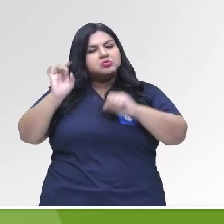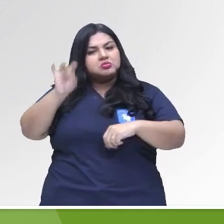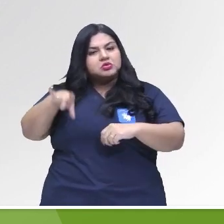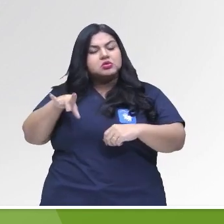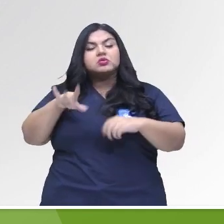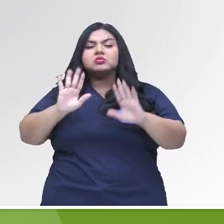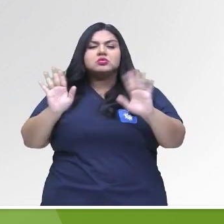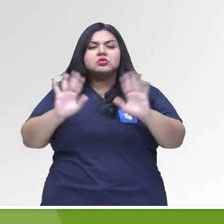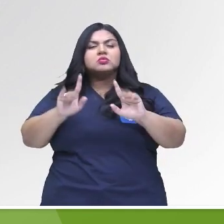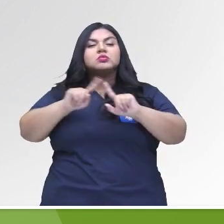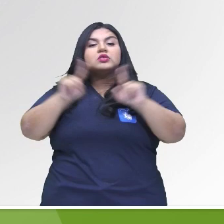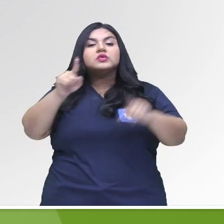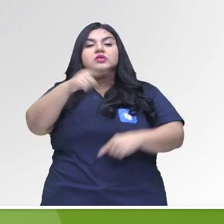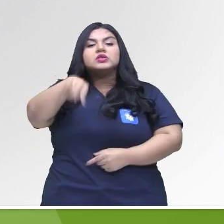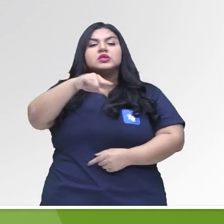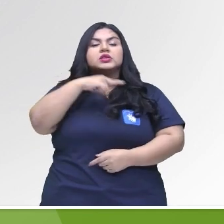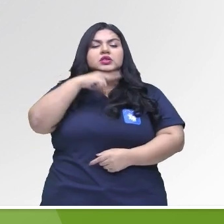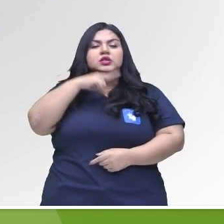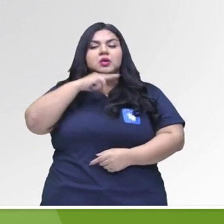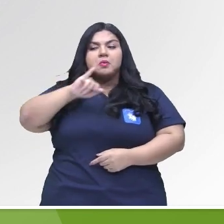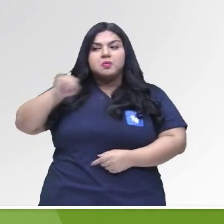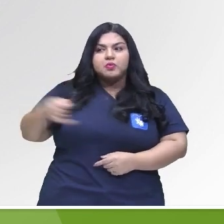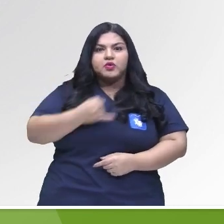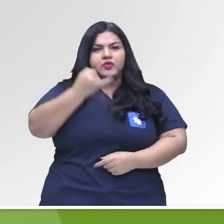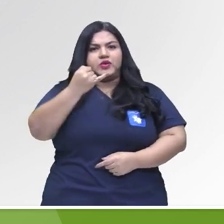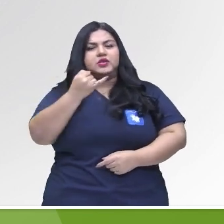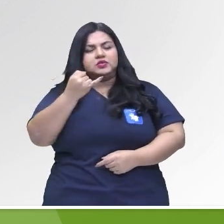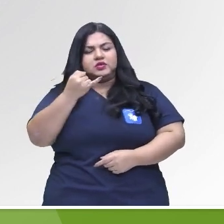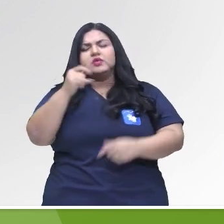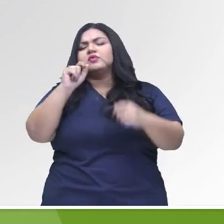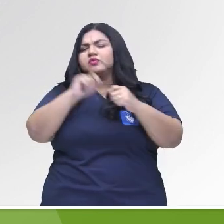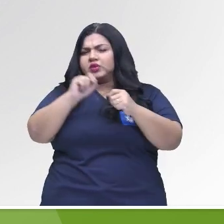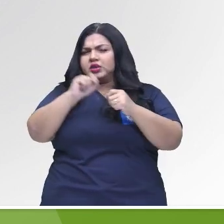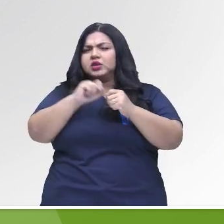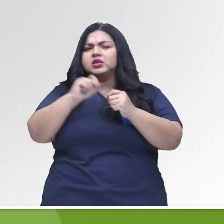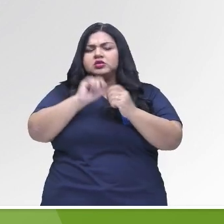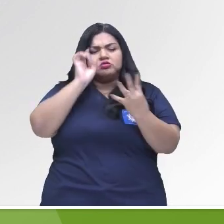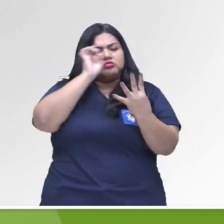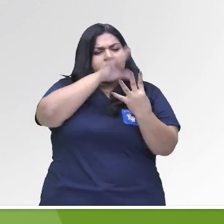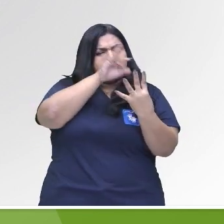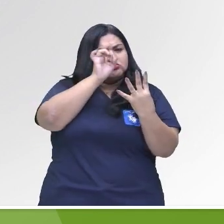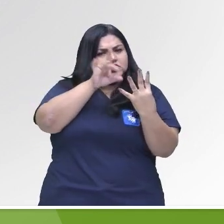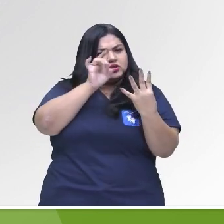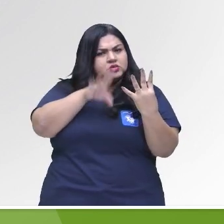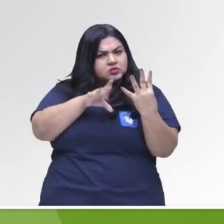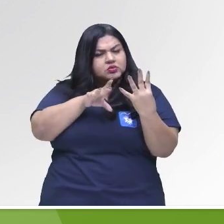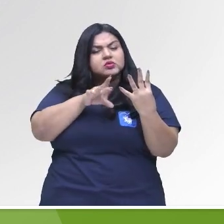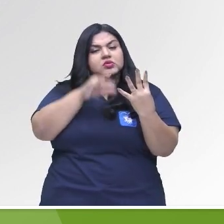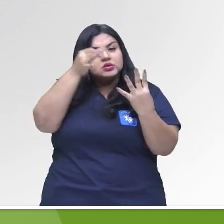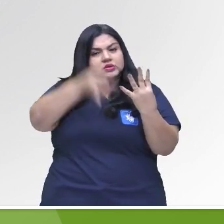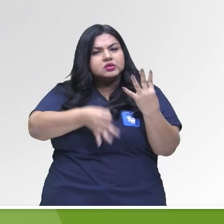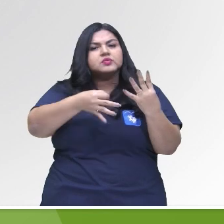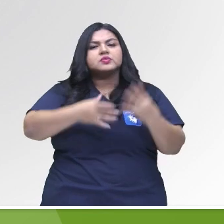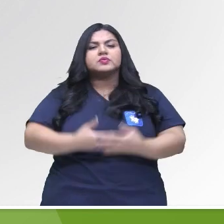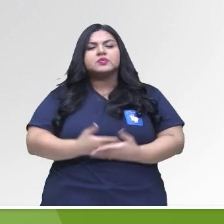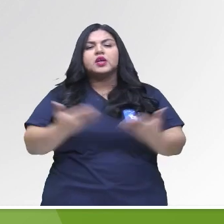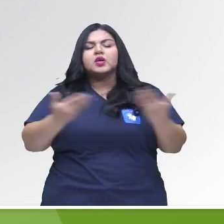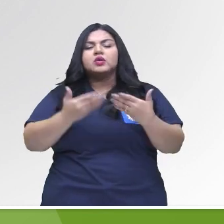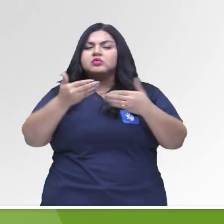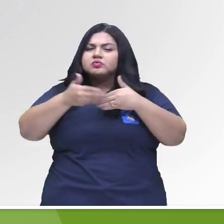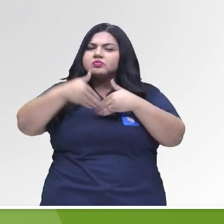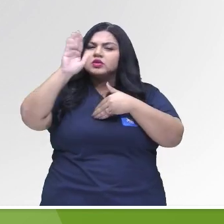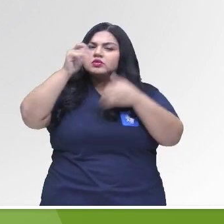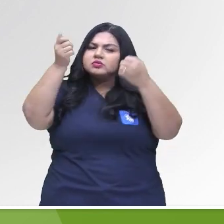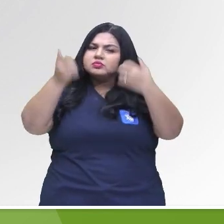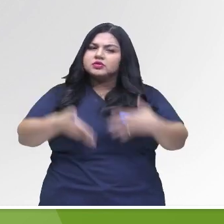Mas caso você tenha, a gente aproveite, tá? Faça esse descarte correto, tá bom? Então vamos falar um pouquinho mais agora dos polímeros, olha